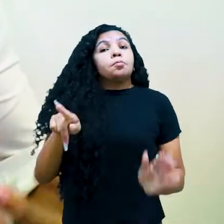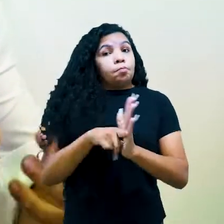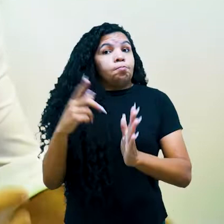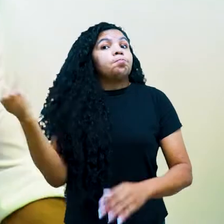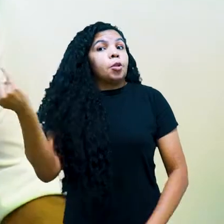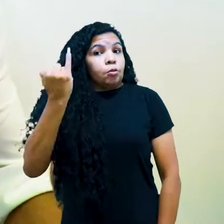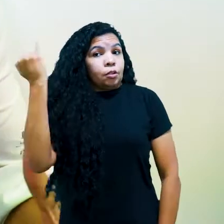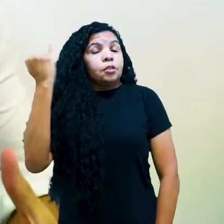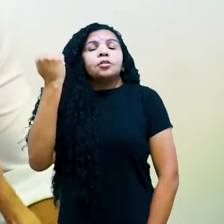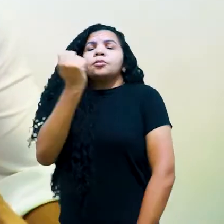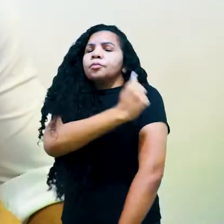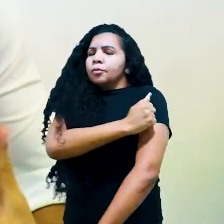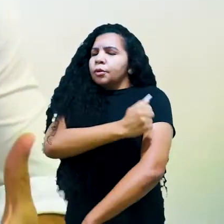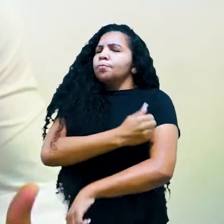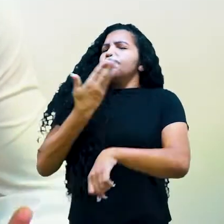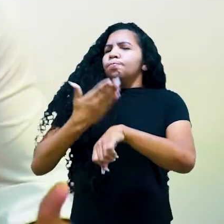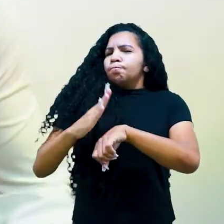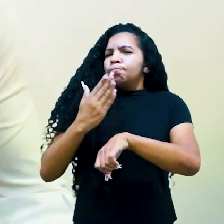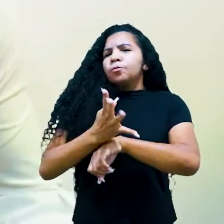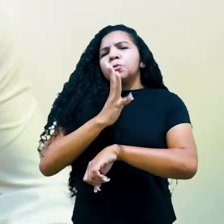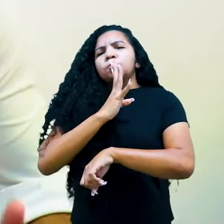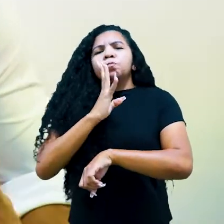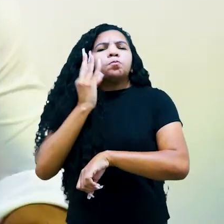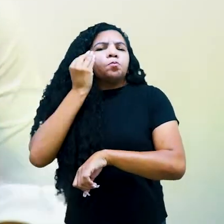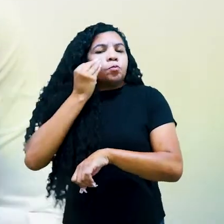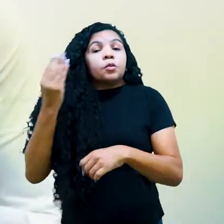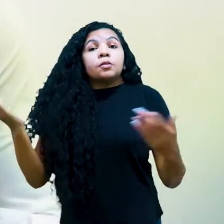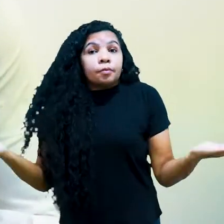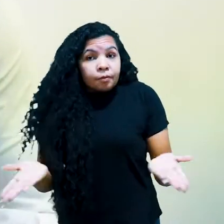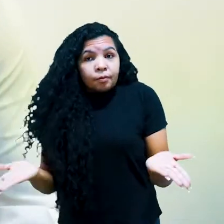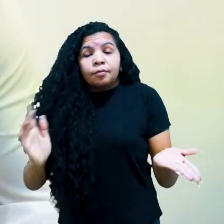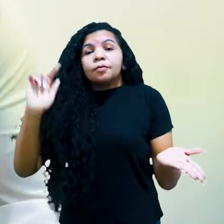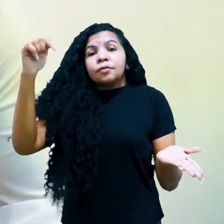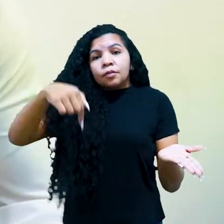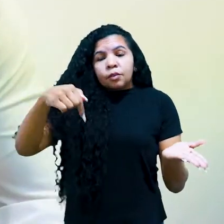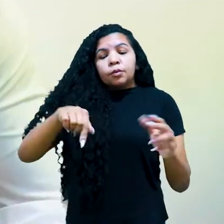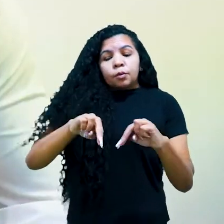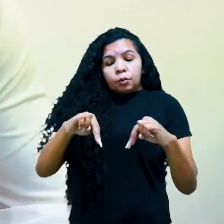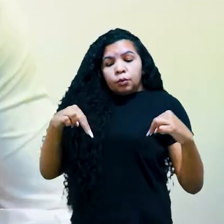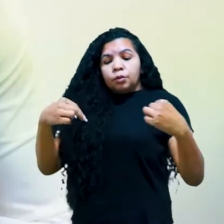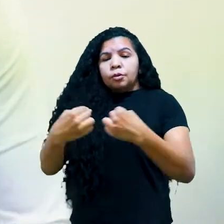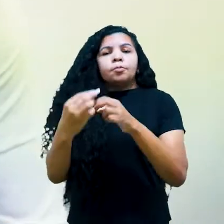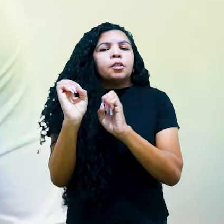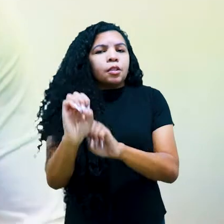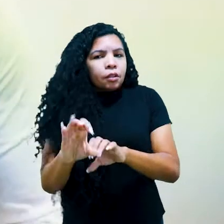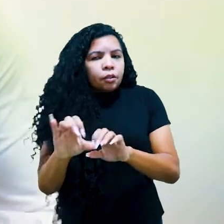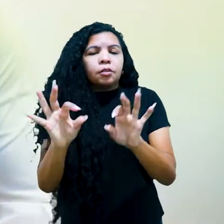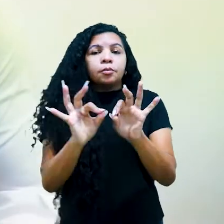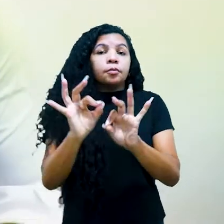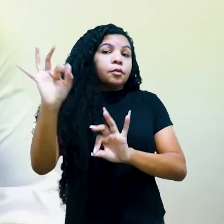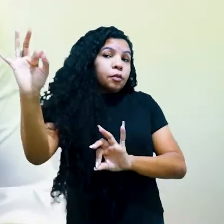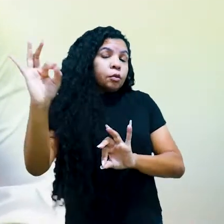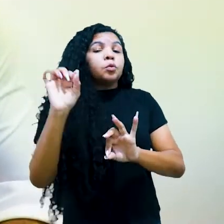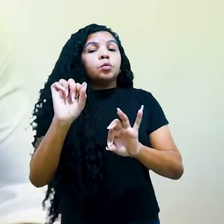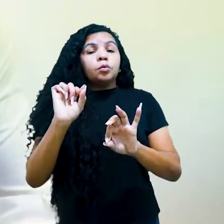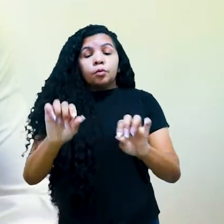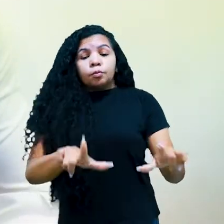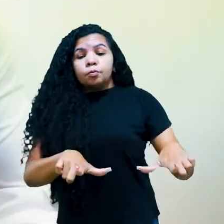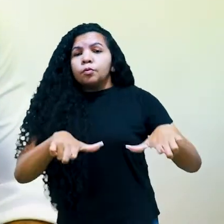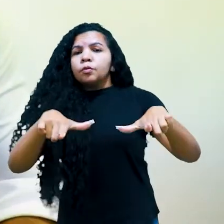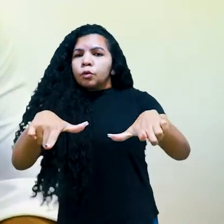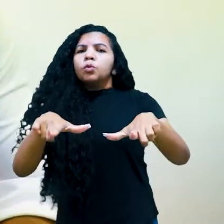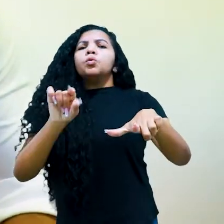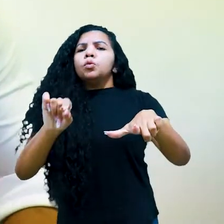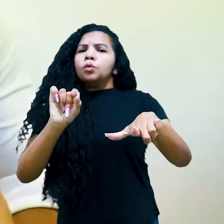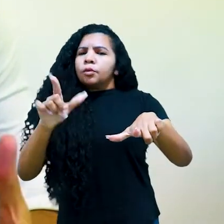portantes para os alunos poderão aperfeiçoar o seu conhecimento e agora aqui é núcleo de ensino a distância com a